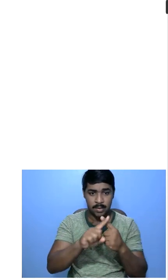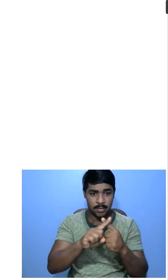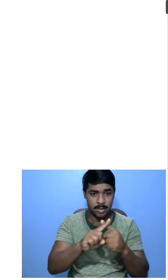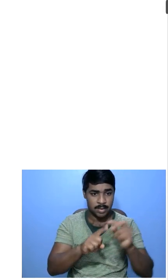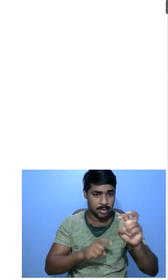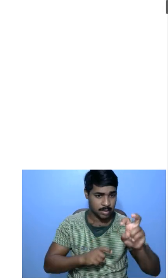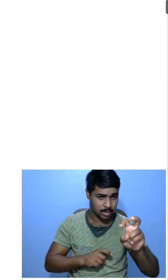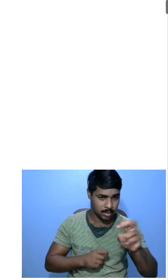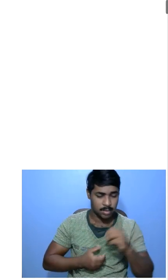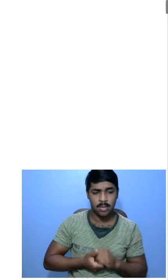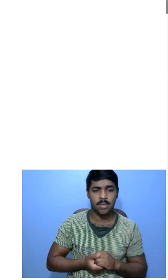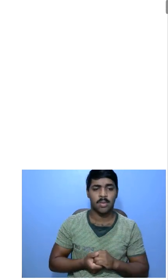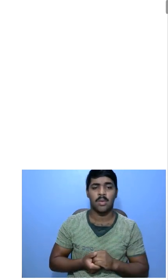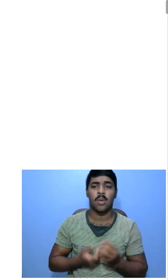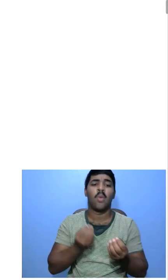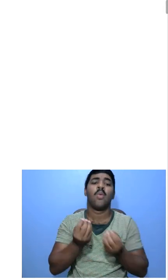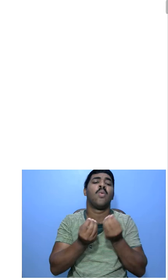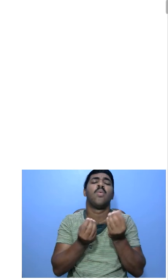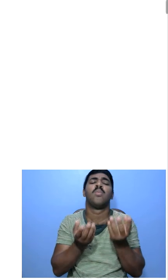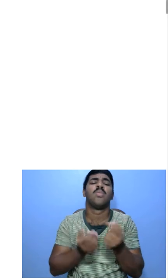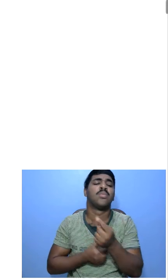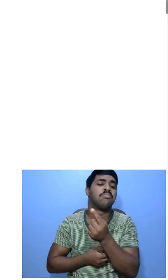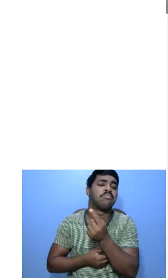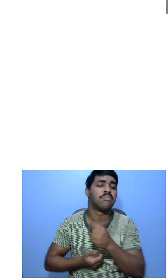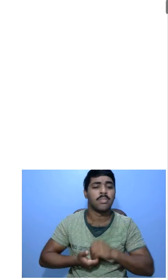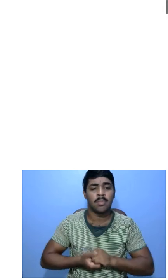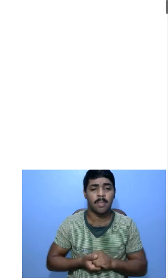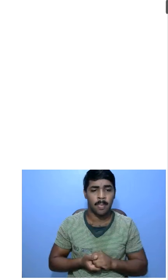questão que envolve